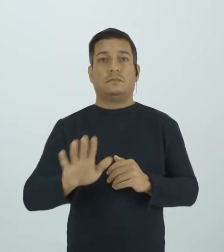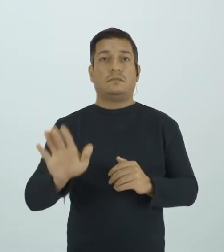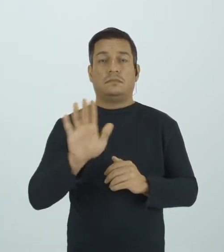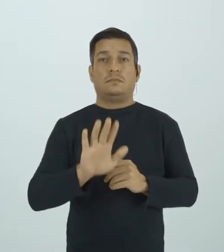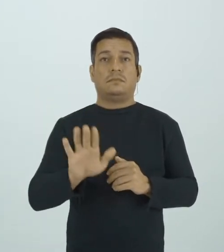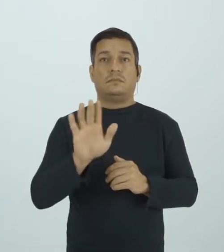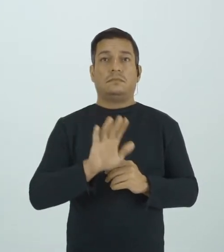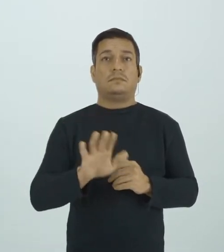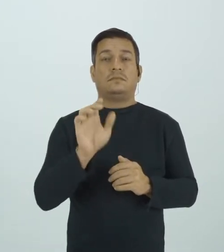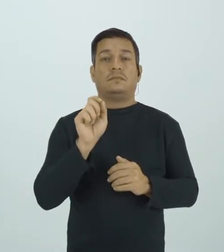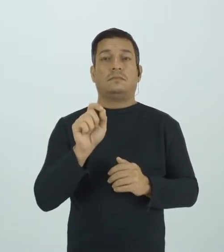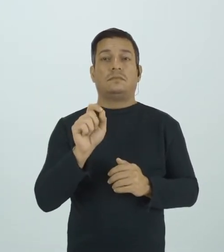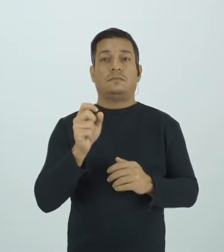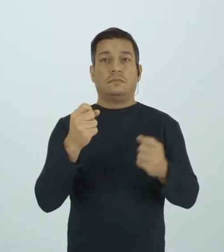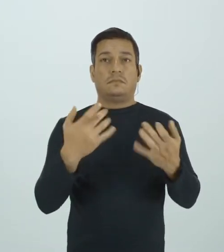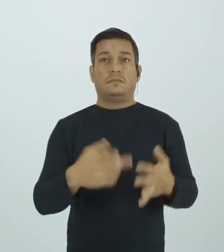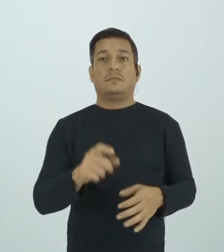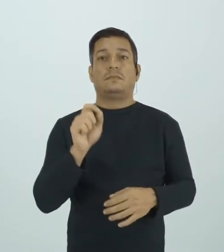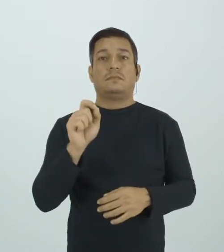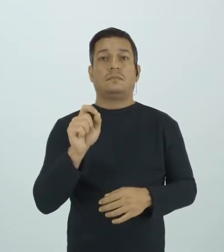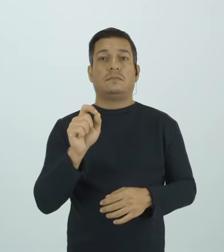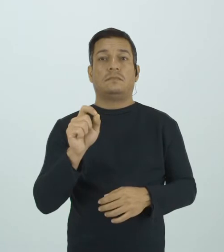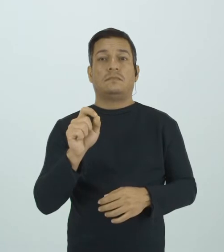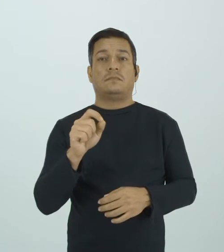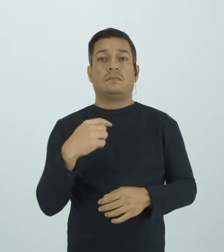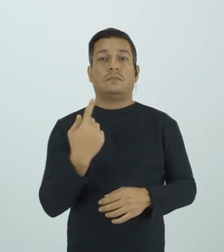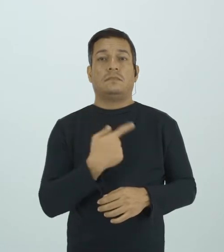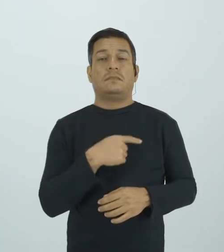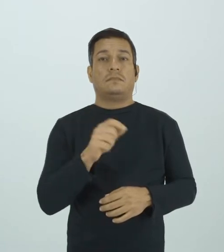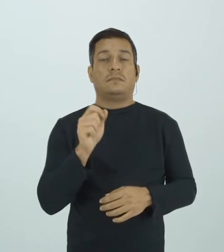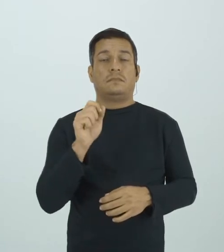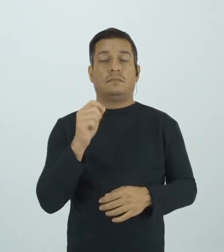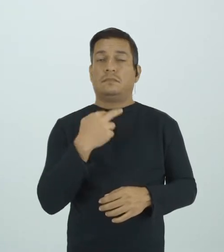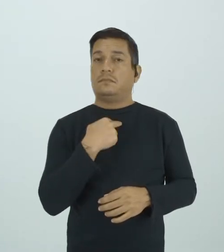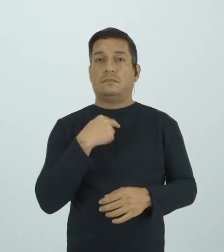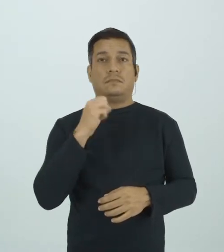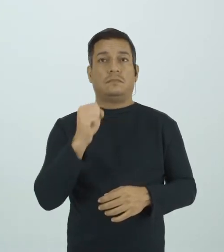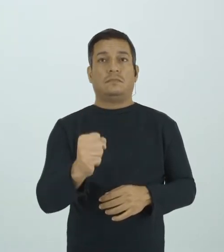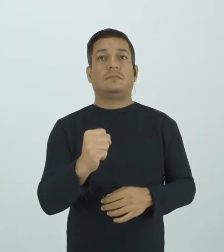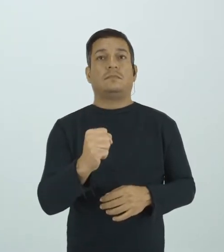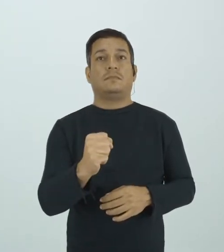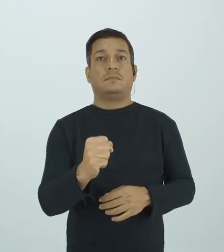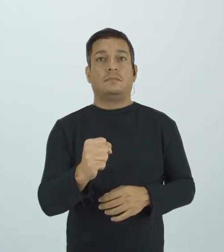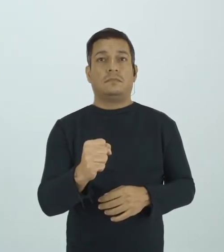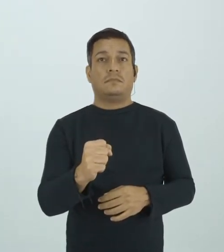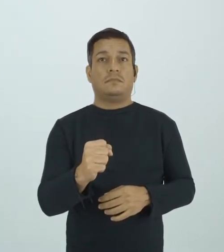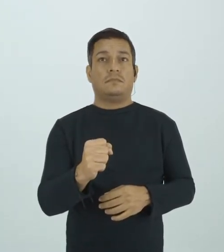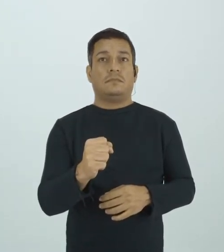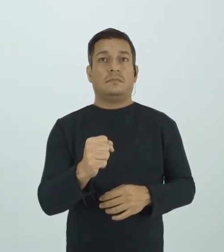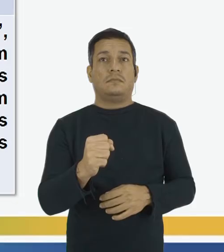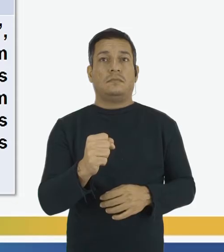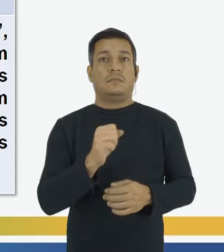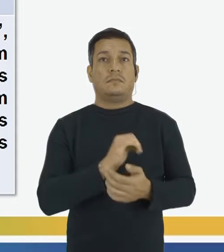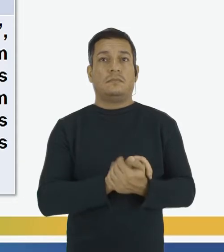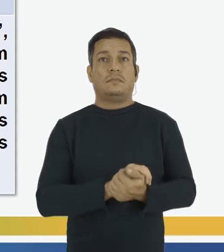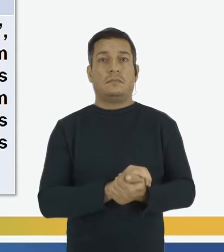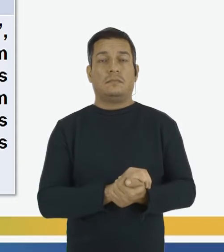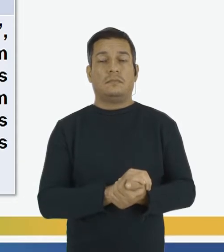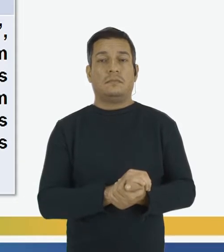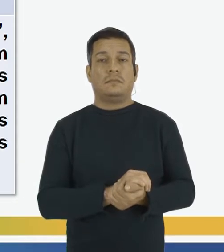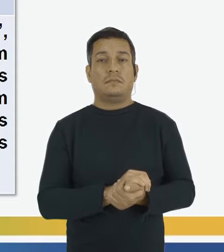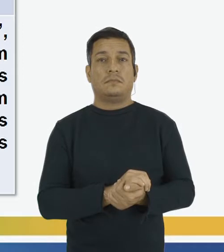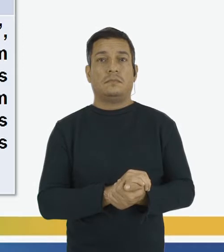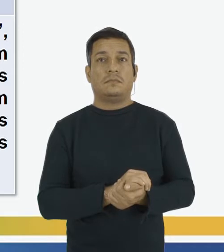ético universal diz pra gente não se pode matar. Mandamento religioso, não